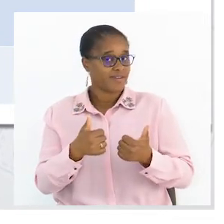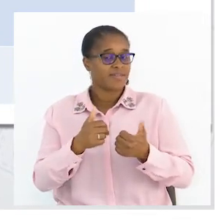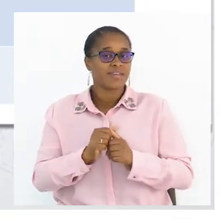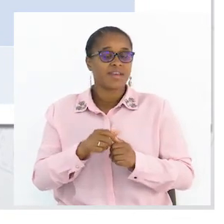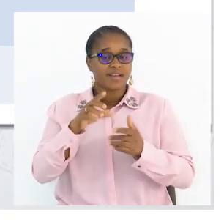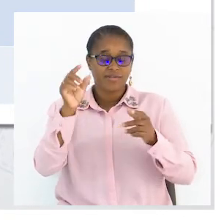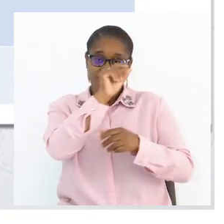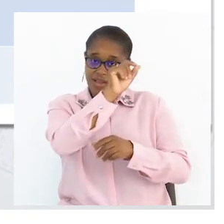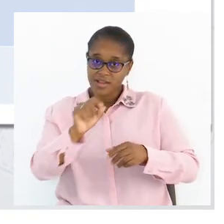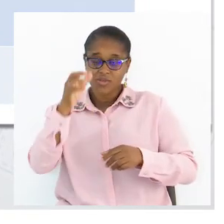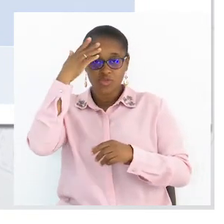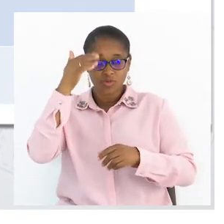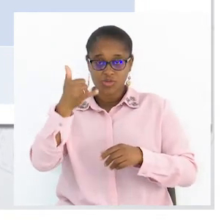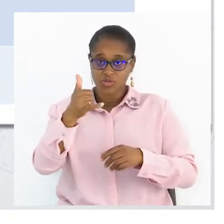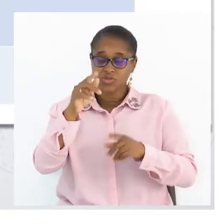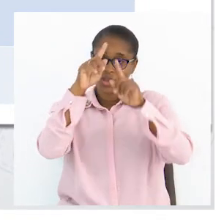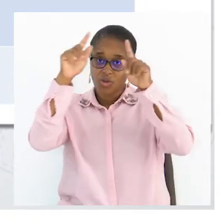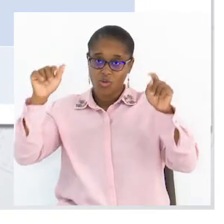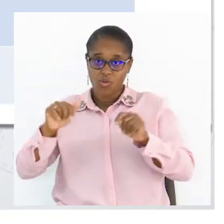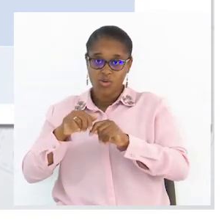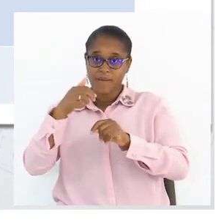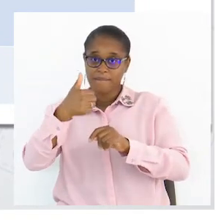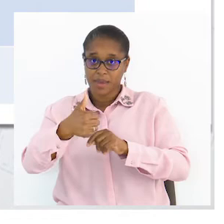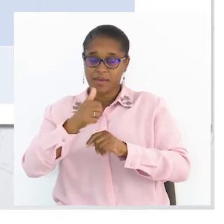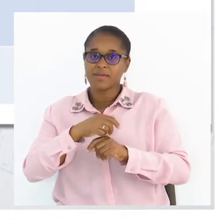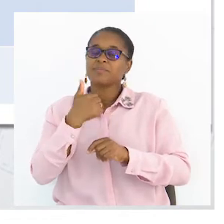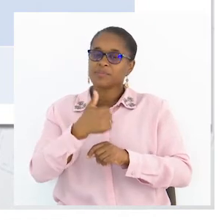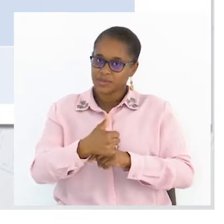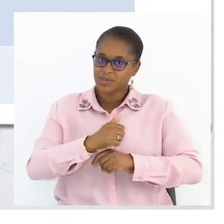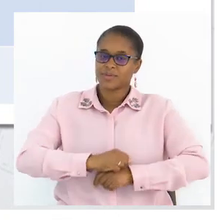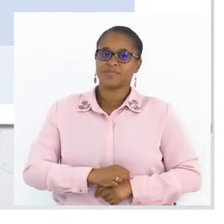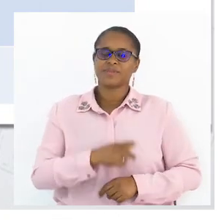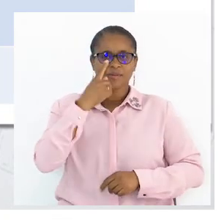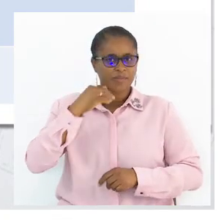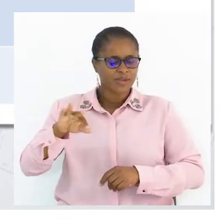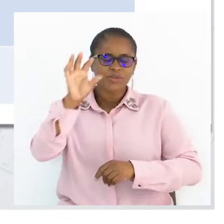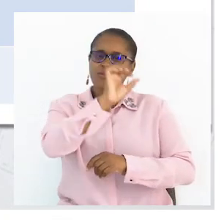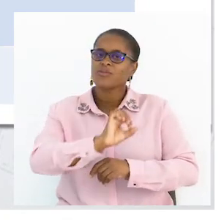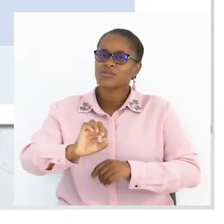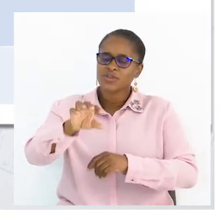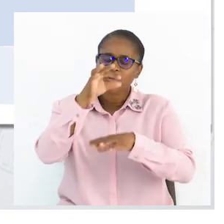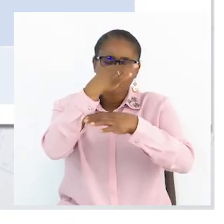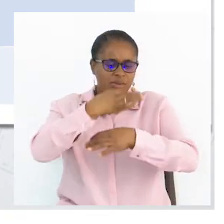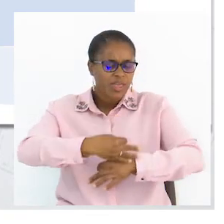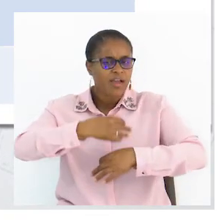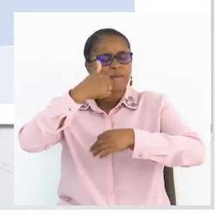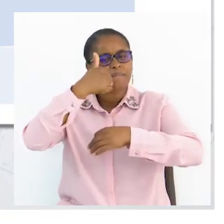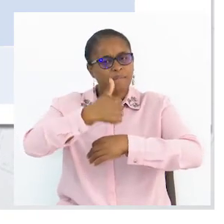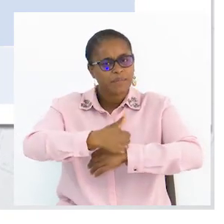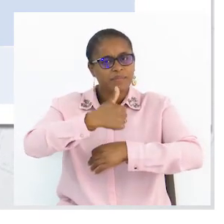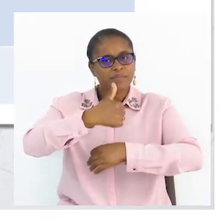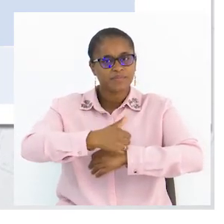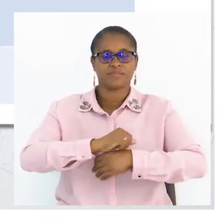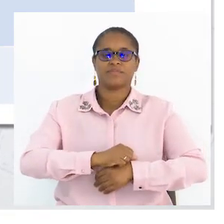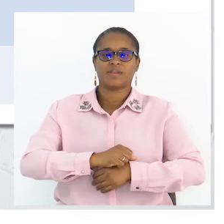com o número 2 da coluna B. Muito bem. Meninos, vocês comportaram